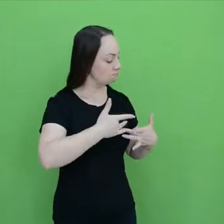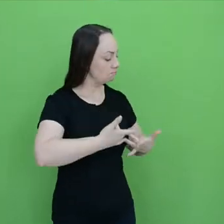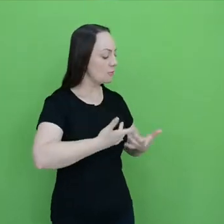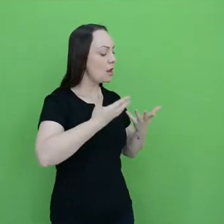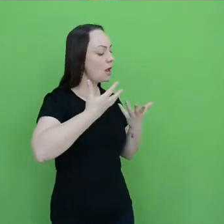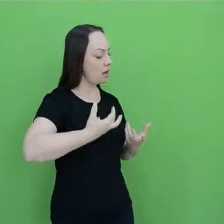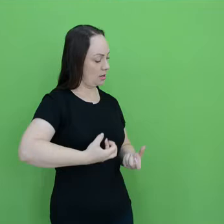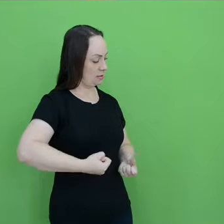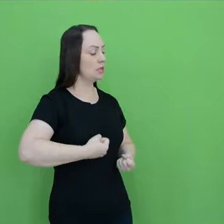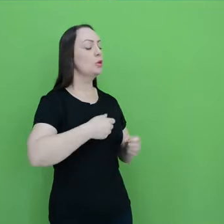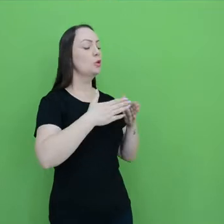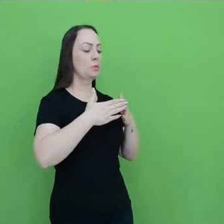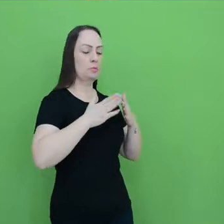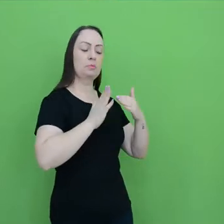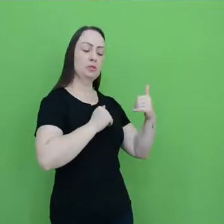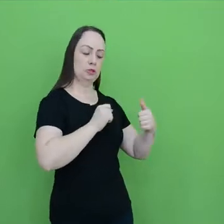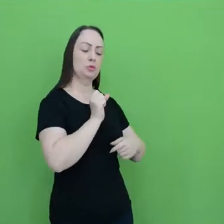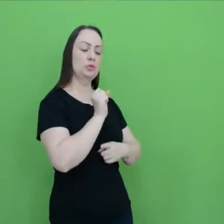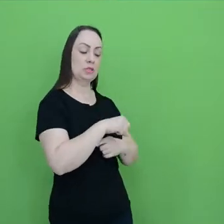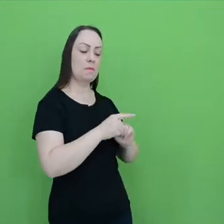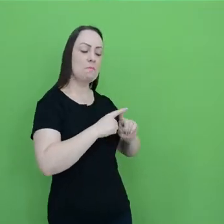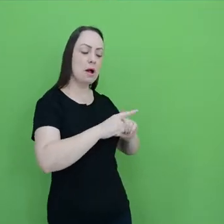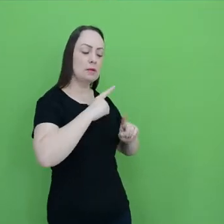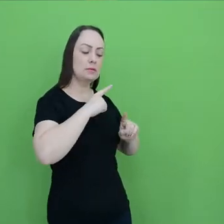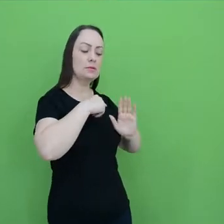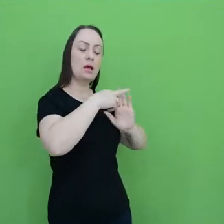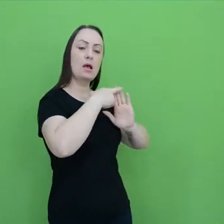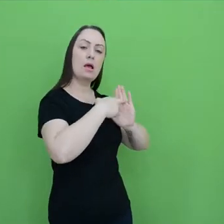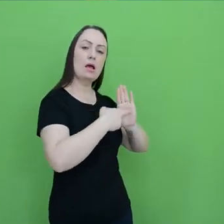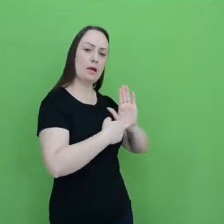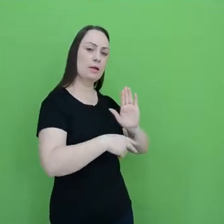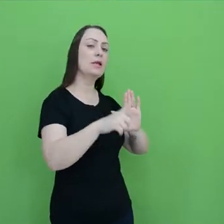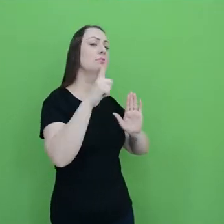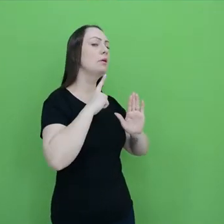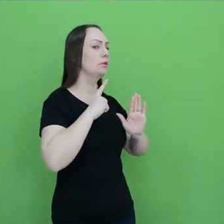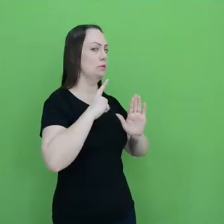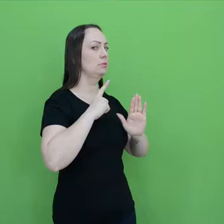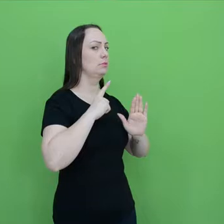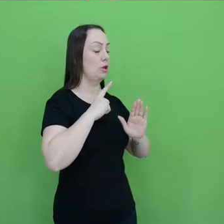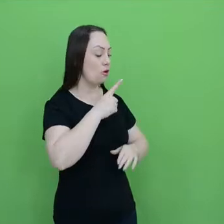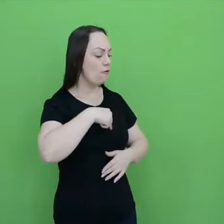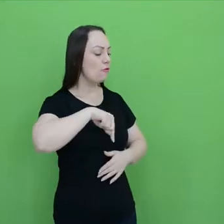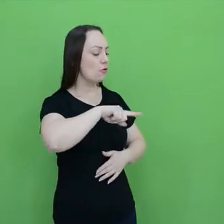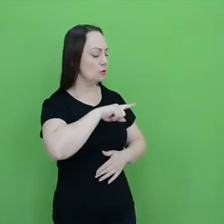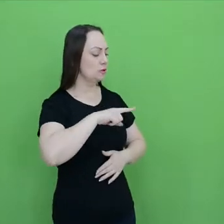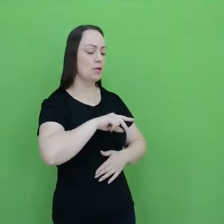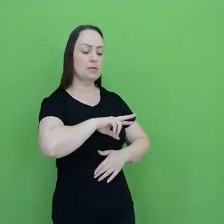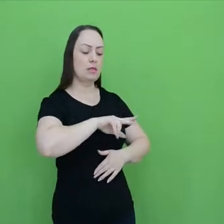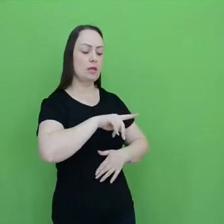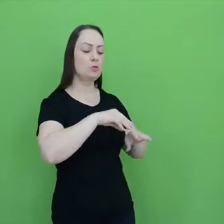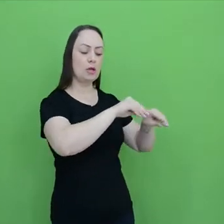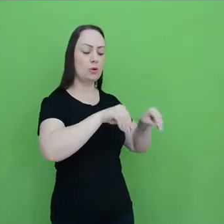divindade aceitou o pedido, mas estabeleceu algumas condições. Vocês não terão